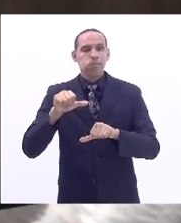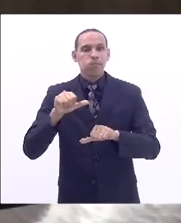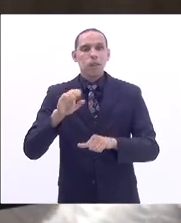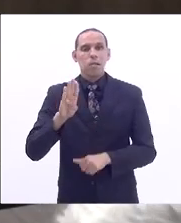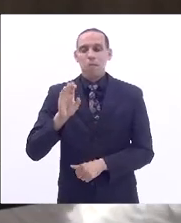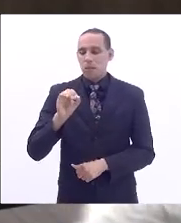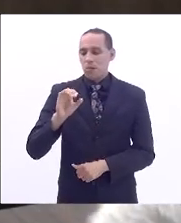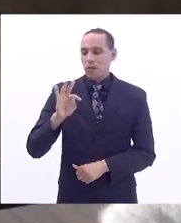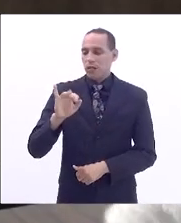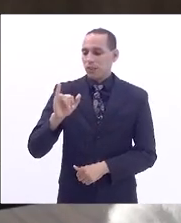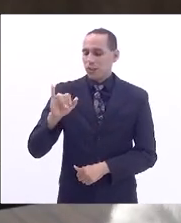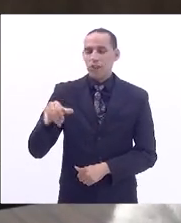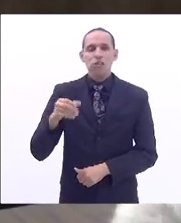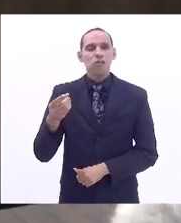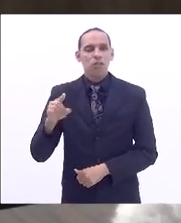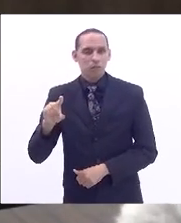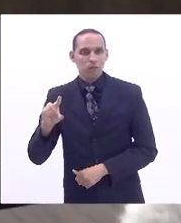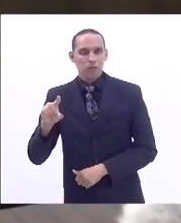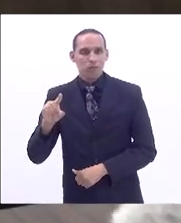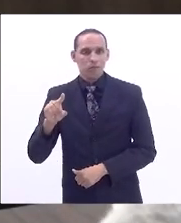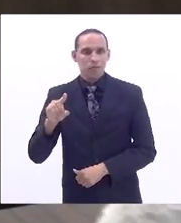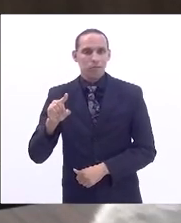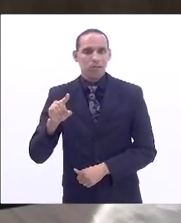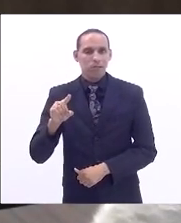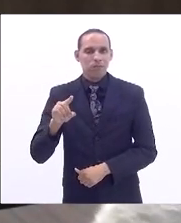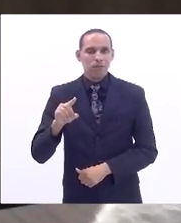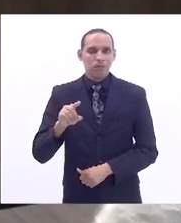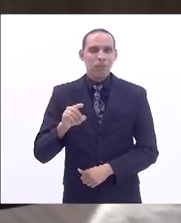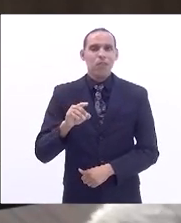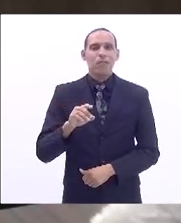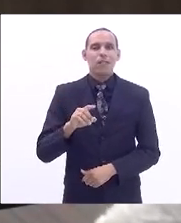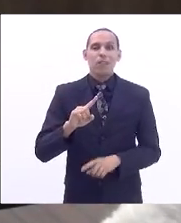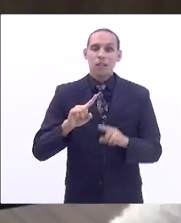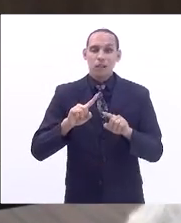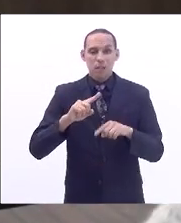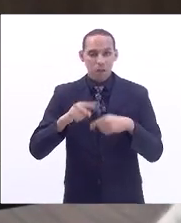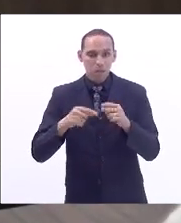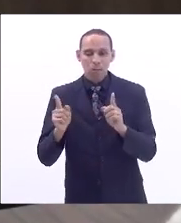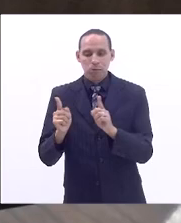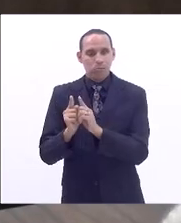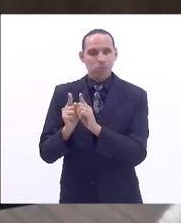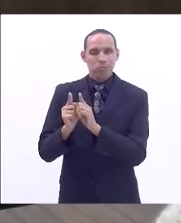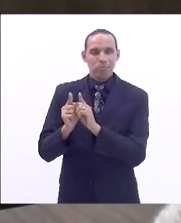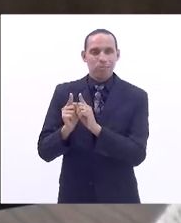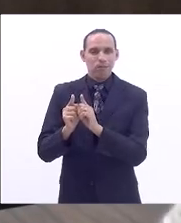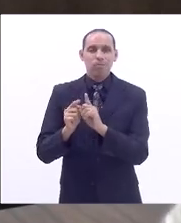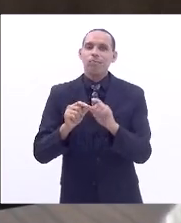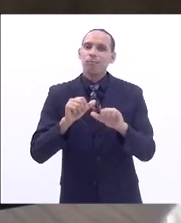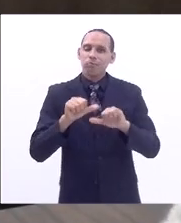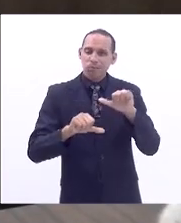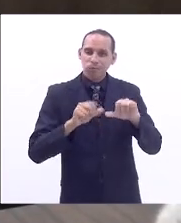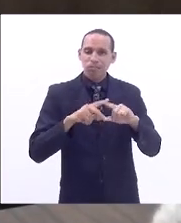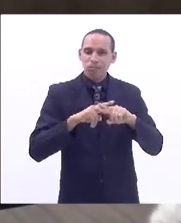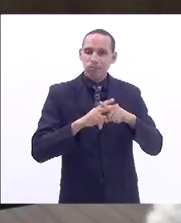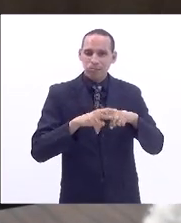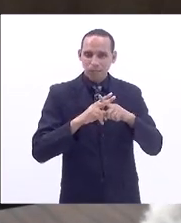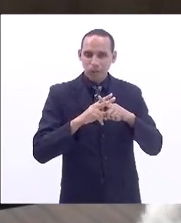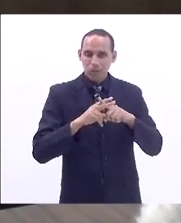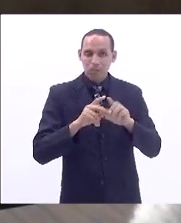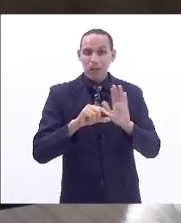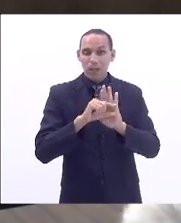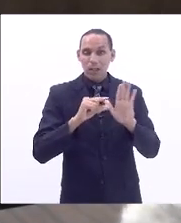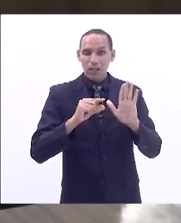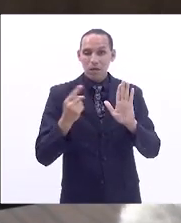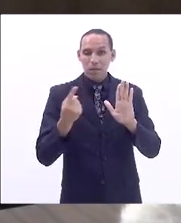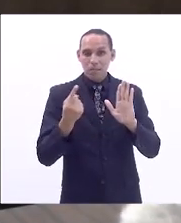botijão BT primeiro escreve botijão depois voltar cedo então foi corrigido isso no inciso primeiro